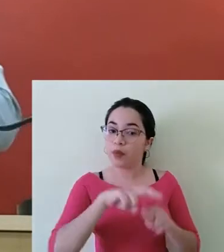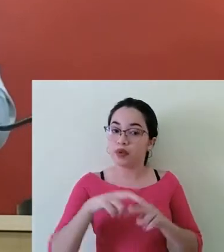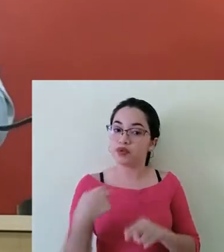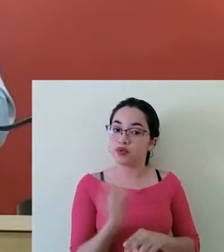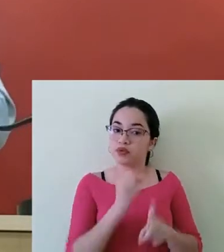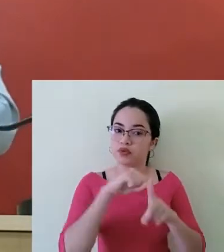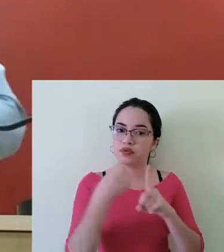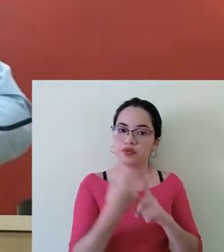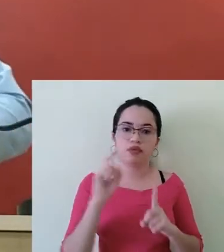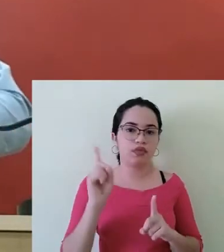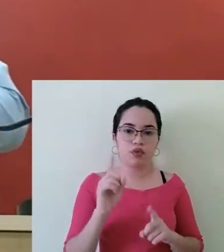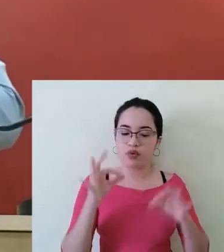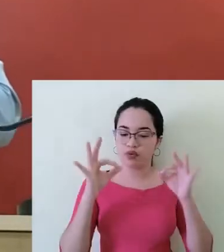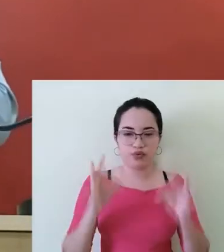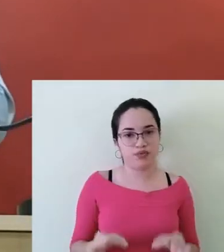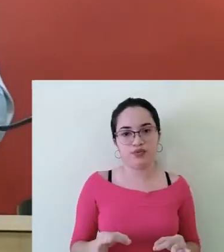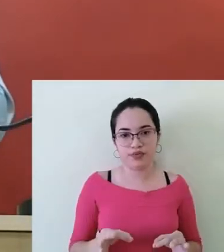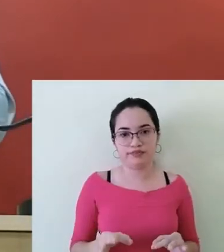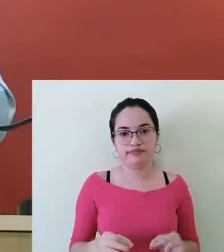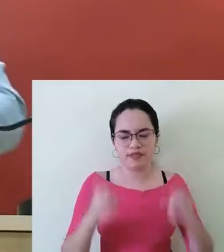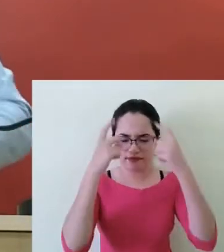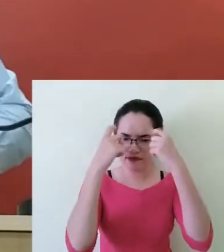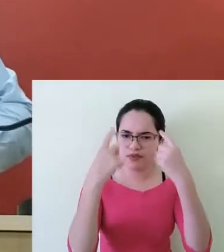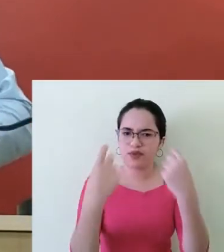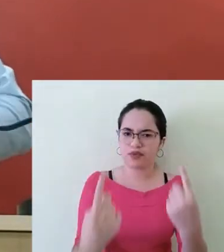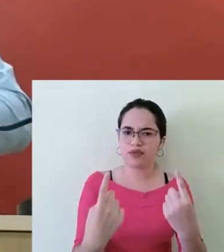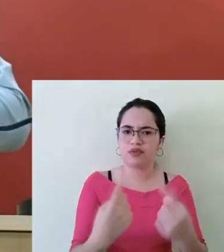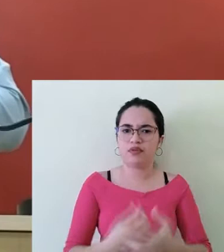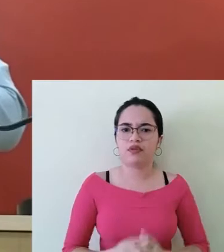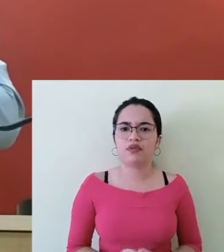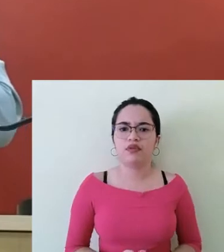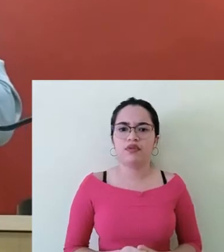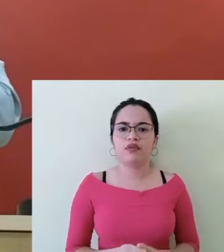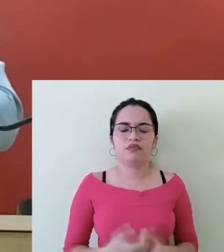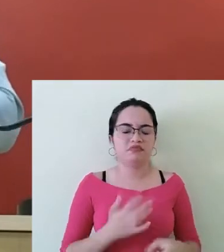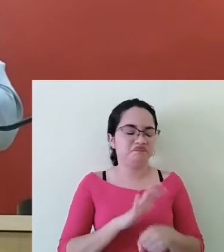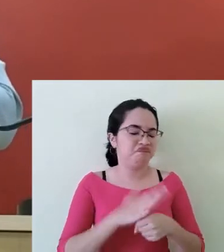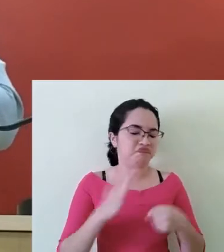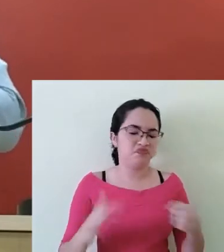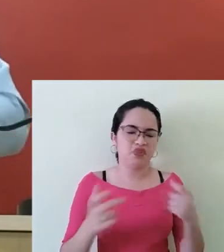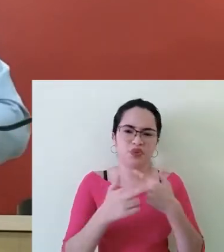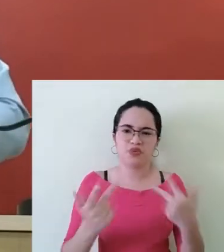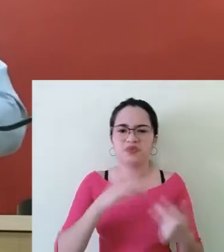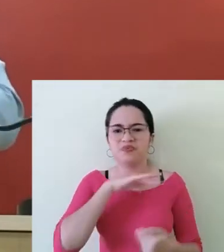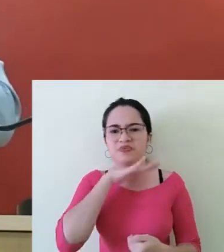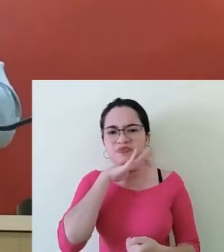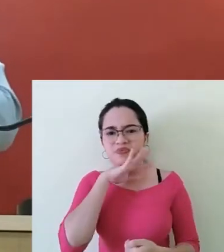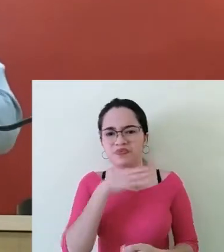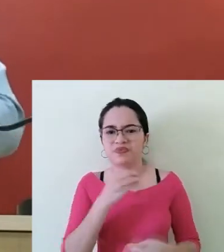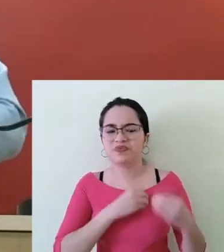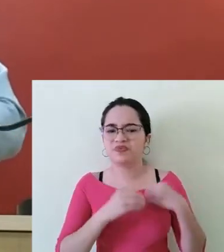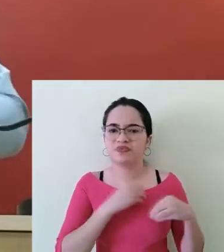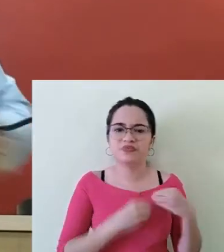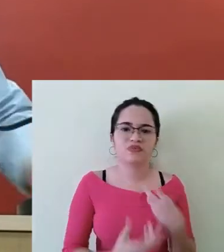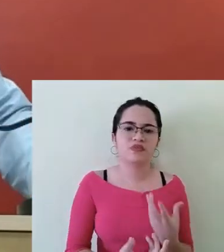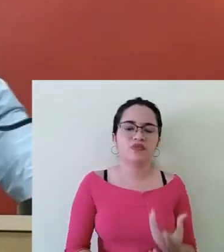nossa sociedade é injusta, ela é violenta, ela é cheia de coisas ruins,